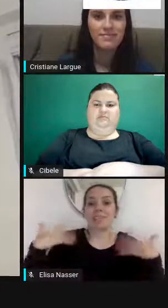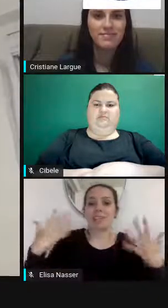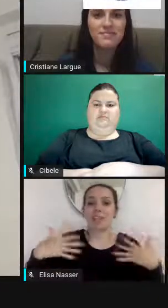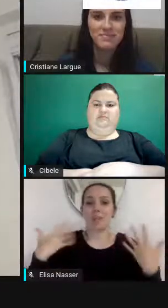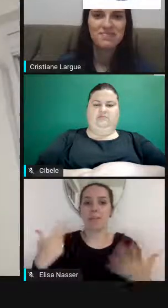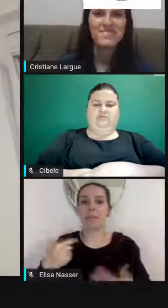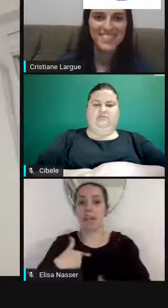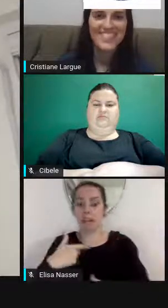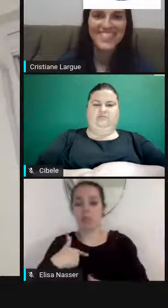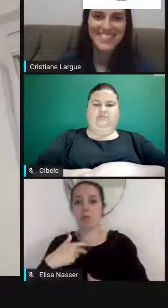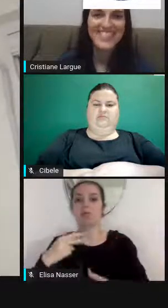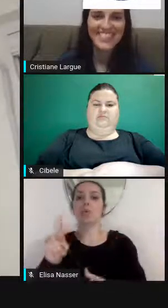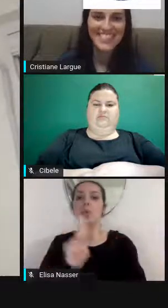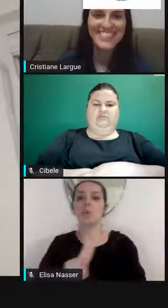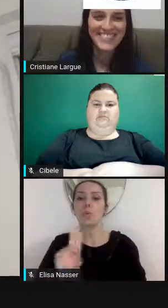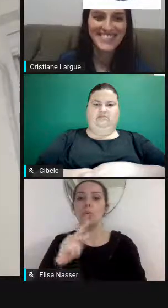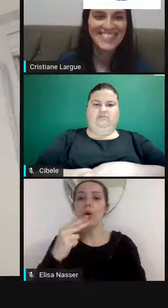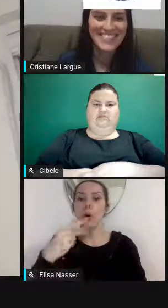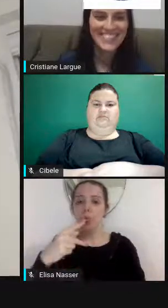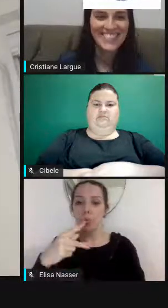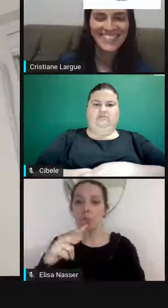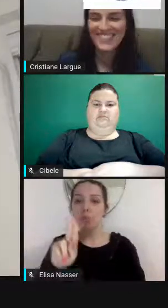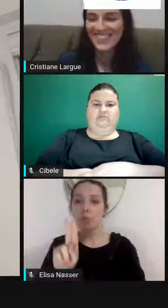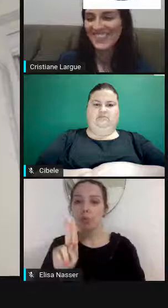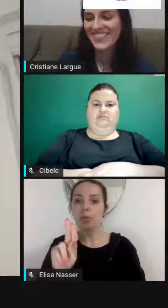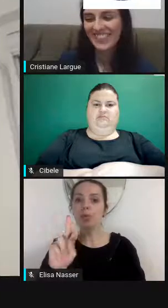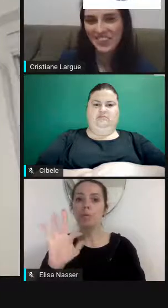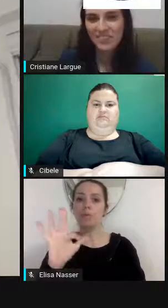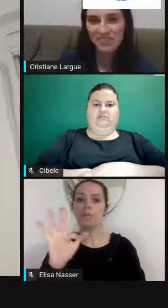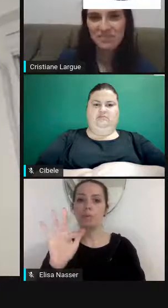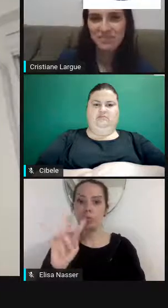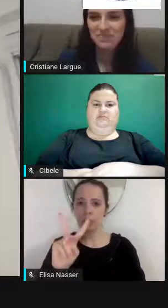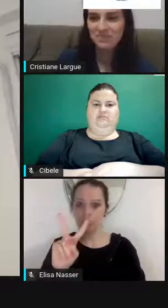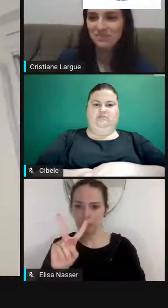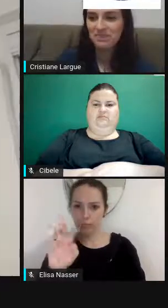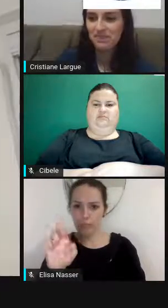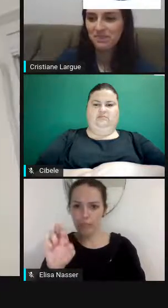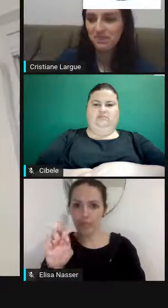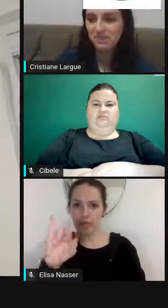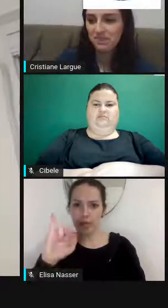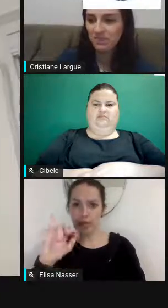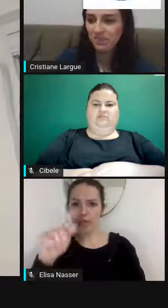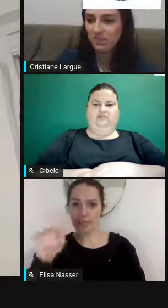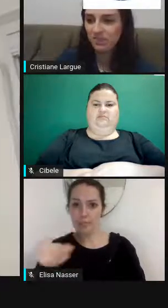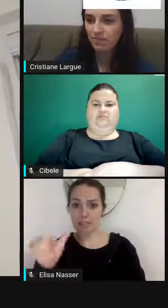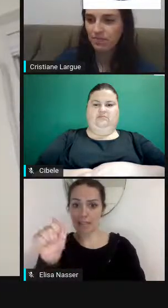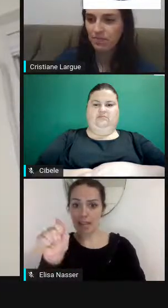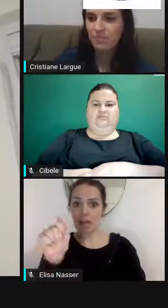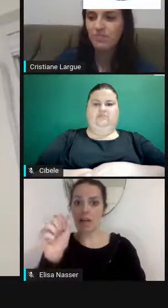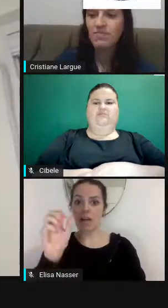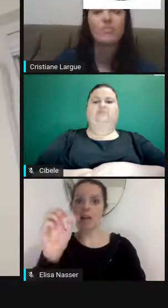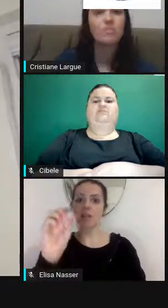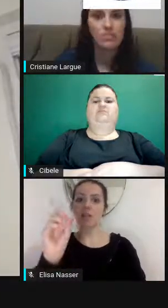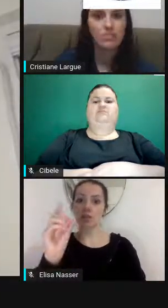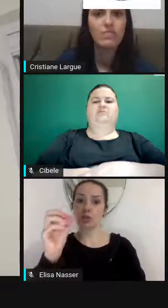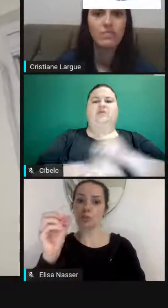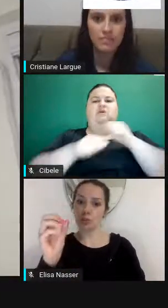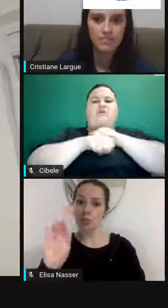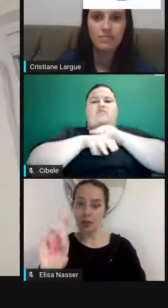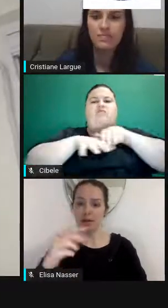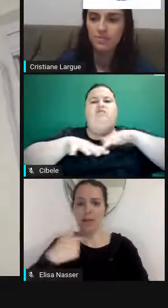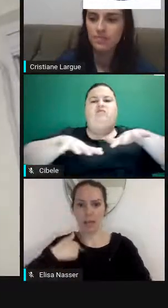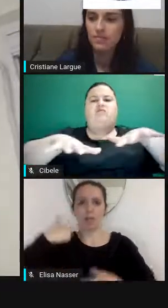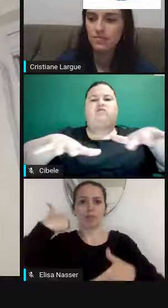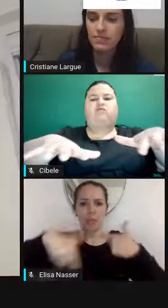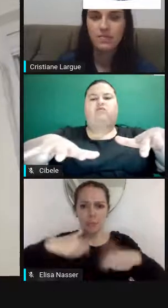trabalho com pulverizador coloca um deles a dor nas costas porque não é barbada é trabalho mesmo sabe tem que trabalhar dá dinheiro da mas dá trabalho também como